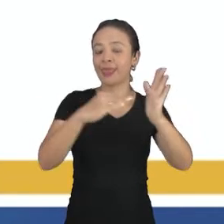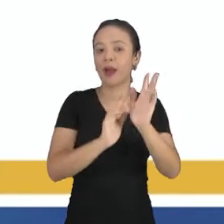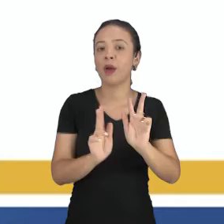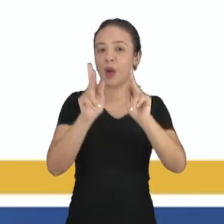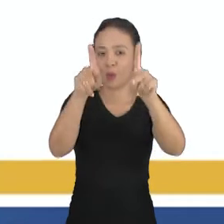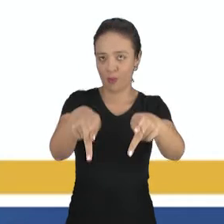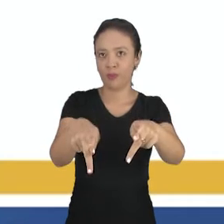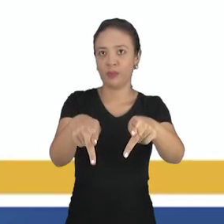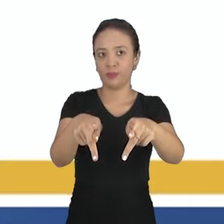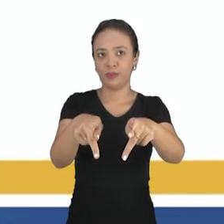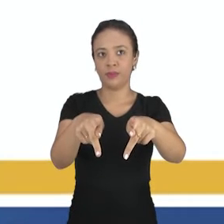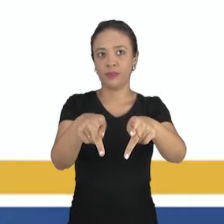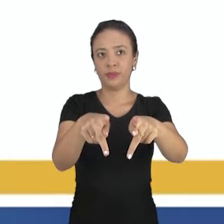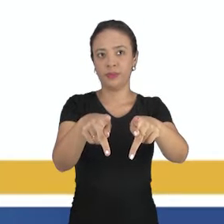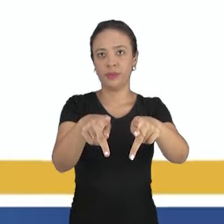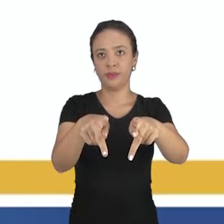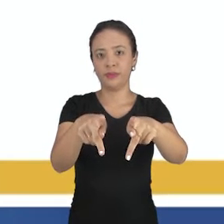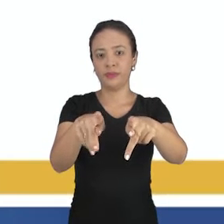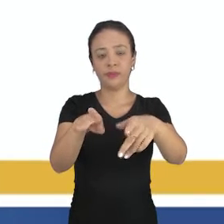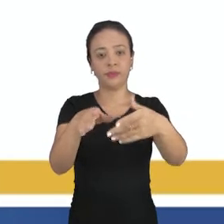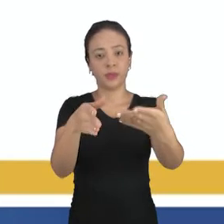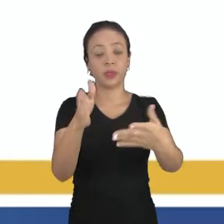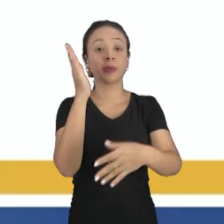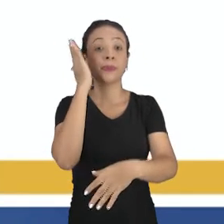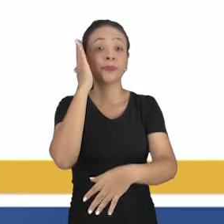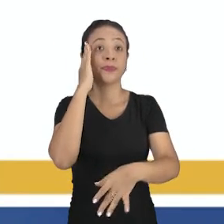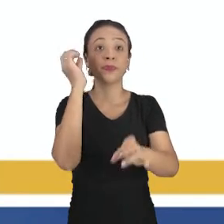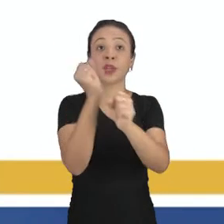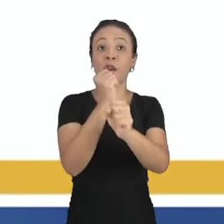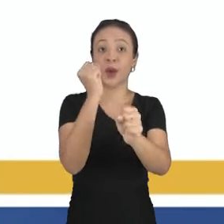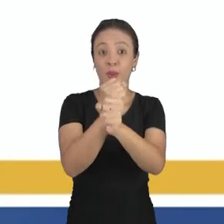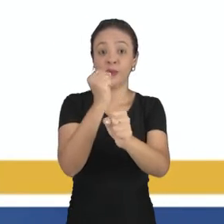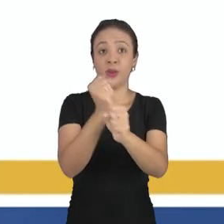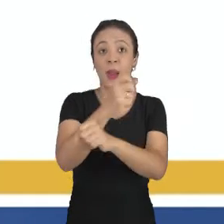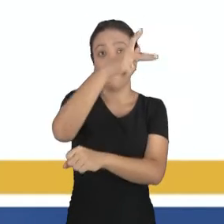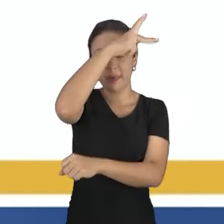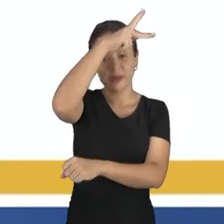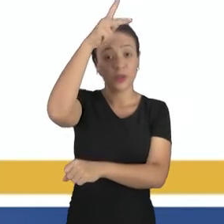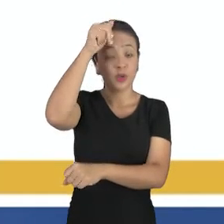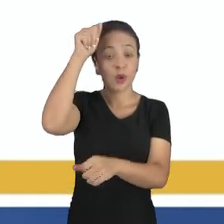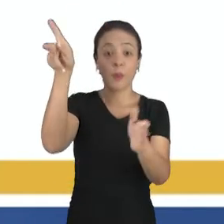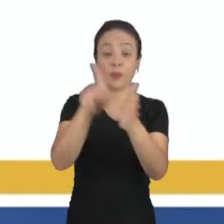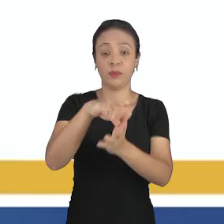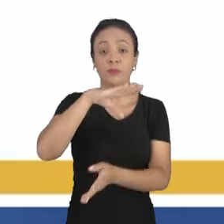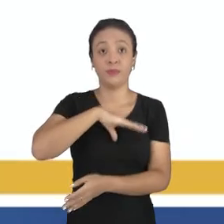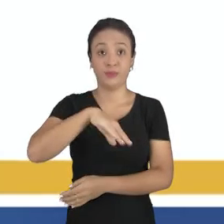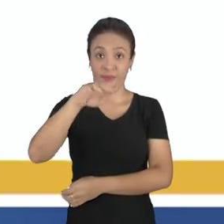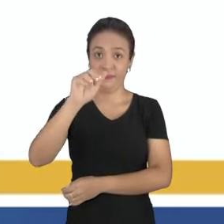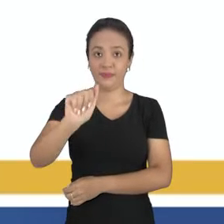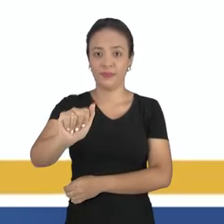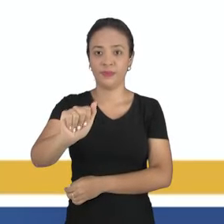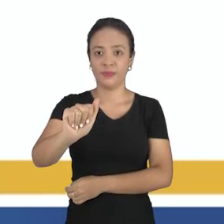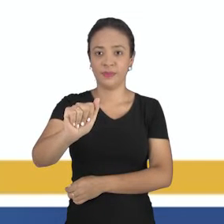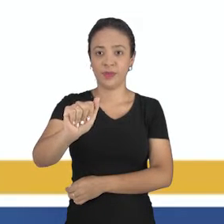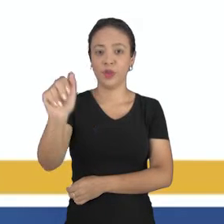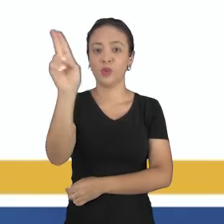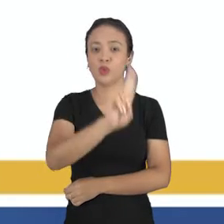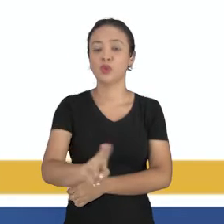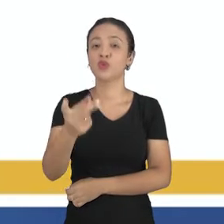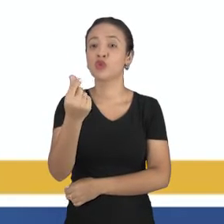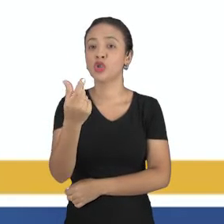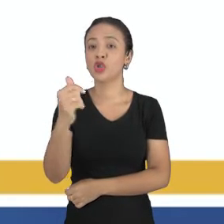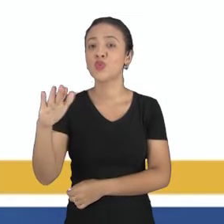a ponte e com a construção a prefeitura da cidade a teve um